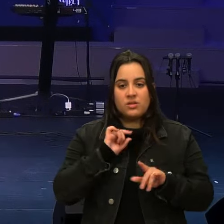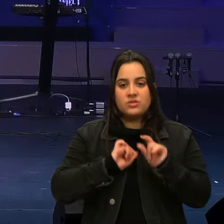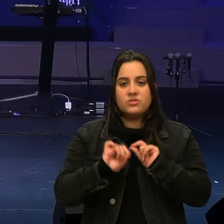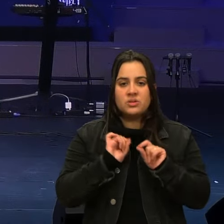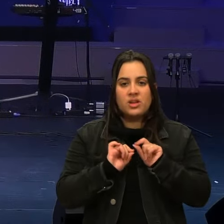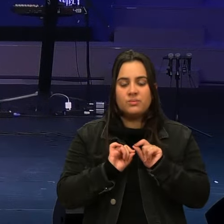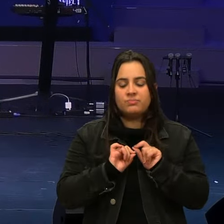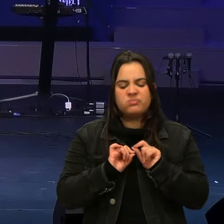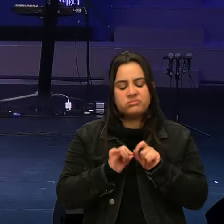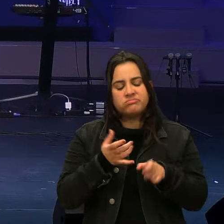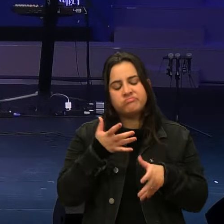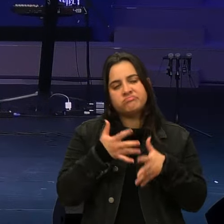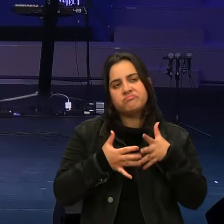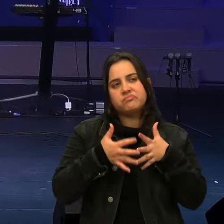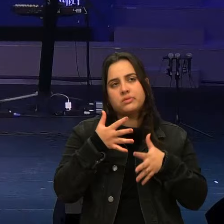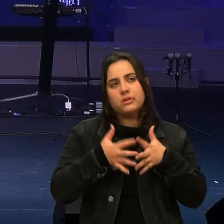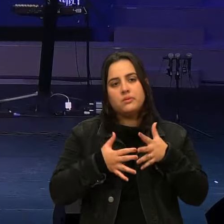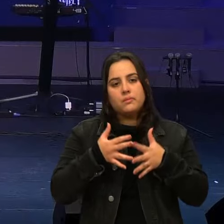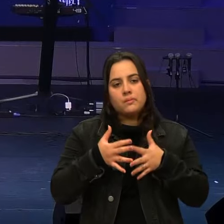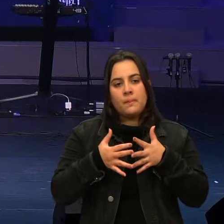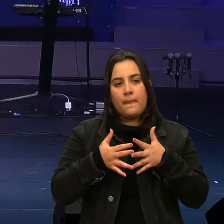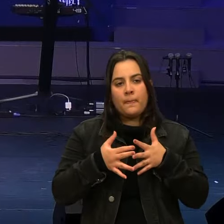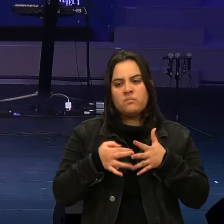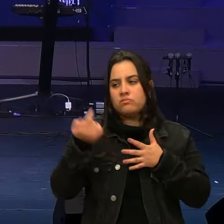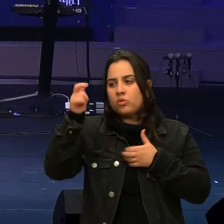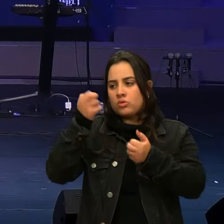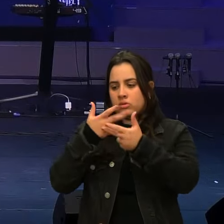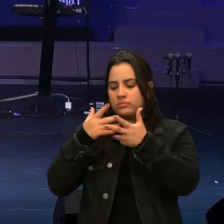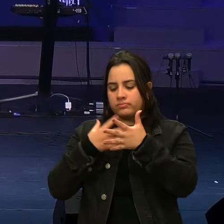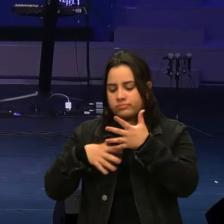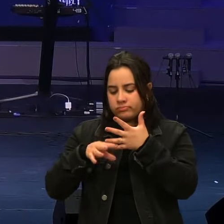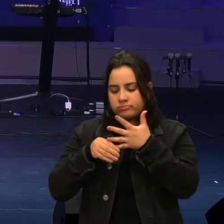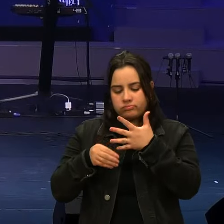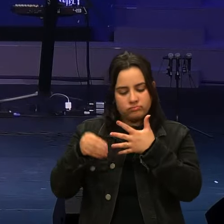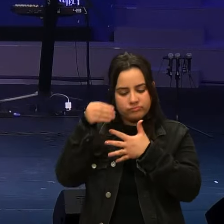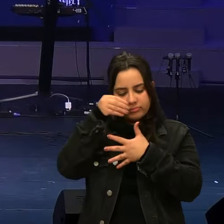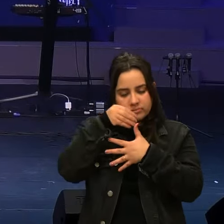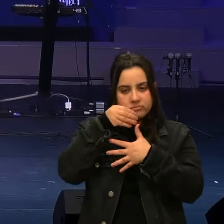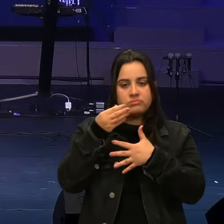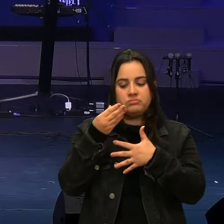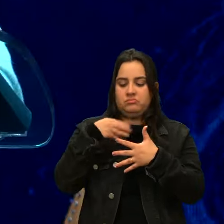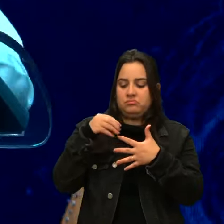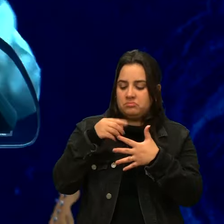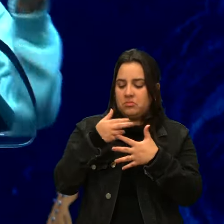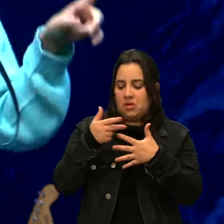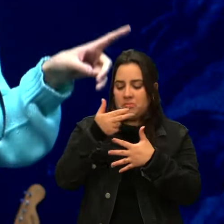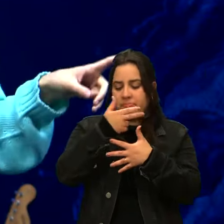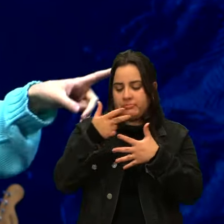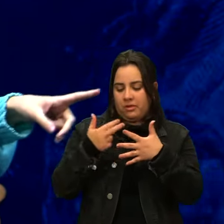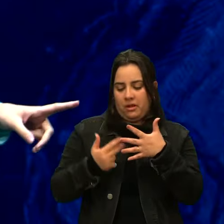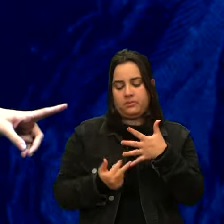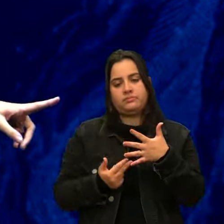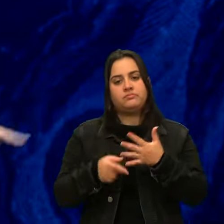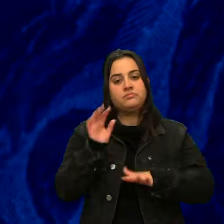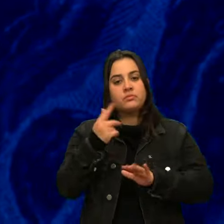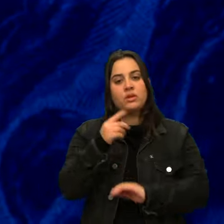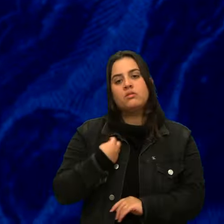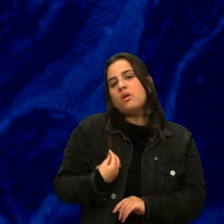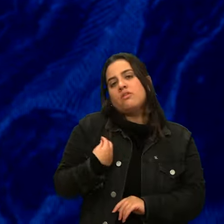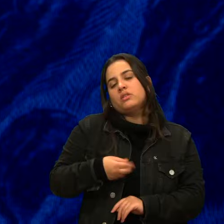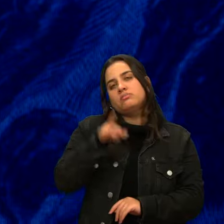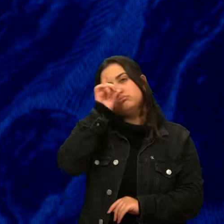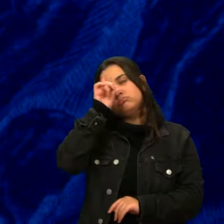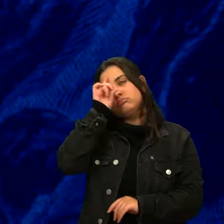deixamos outras coisas sentarem nessa cadeira? Quantas vezes você está aí fazendo as coisas, vivendo a rotina,